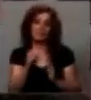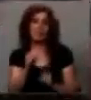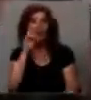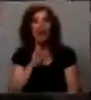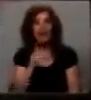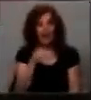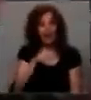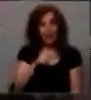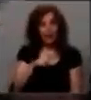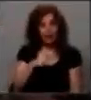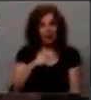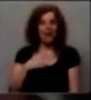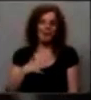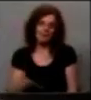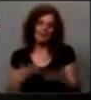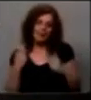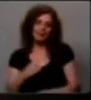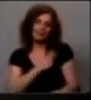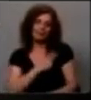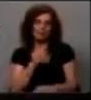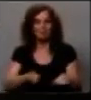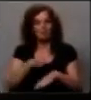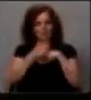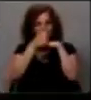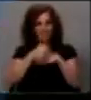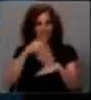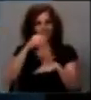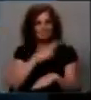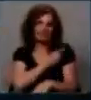superior na Universidade de Cambridge.